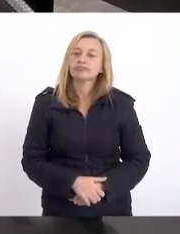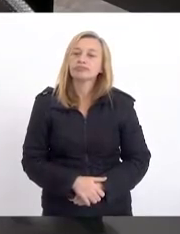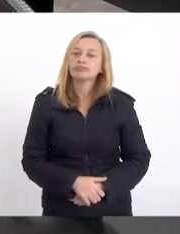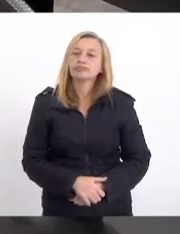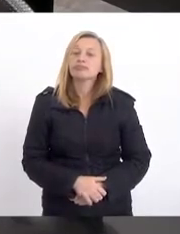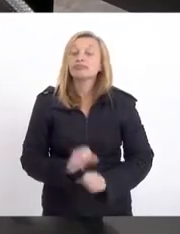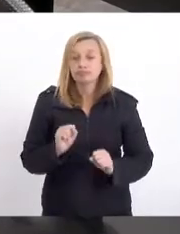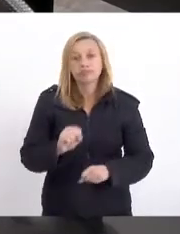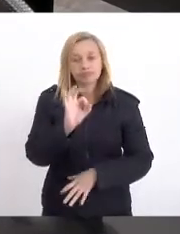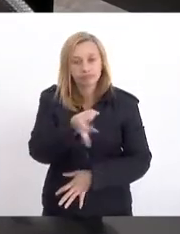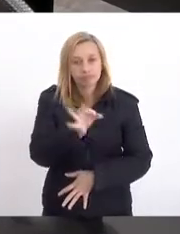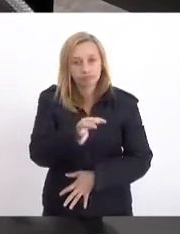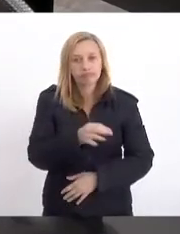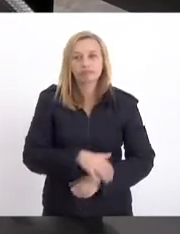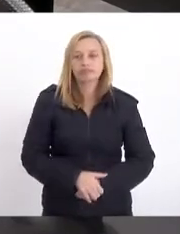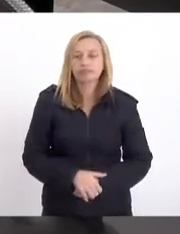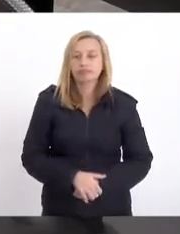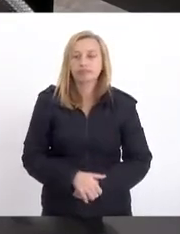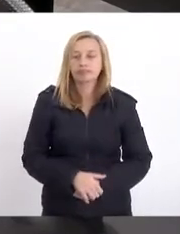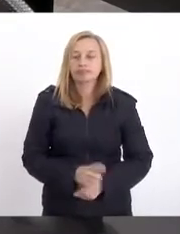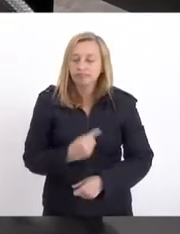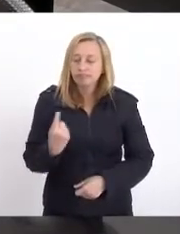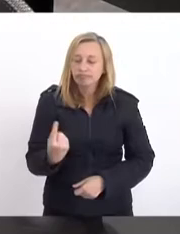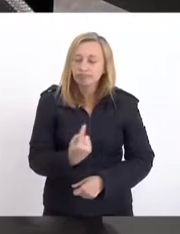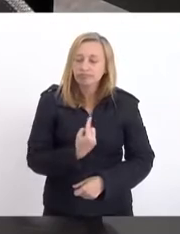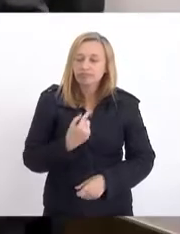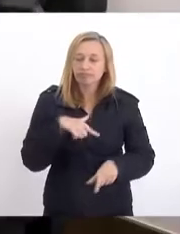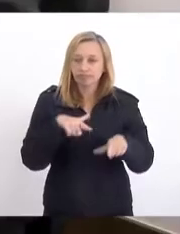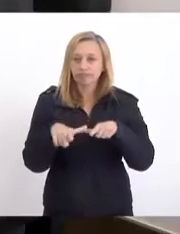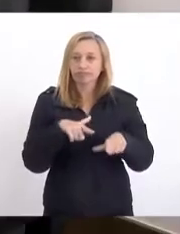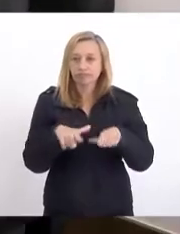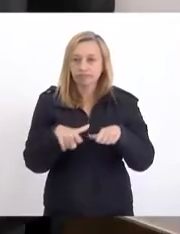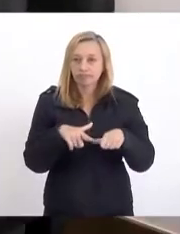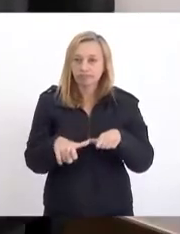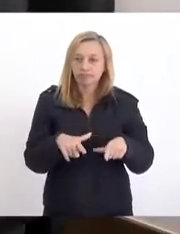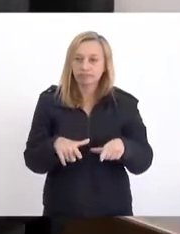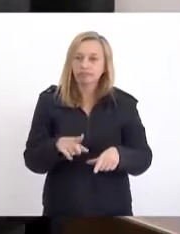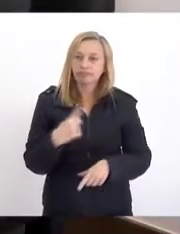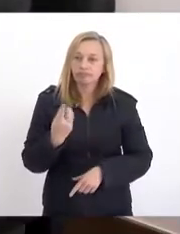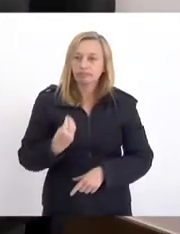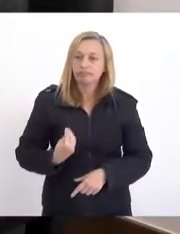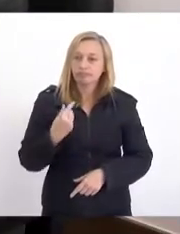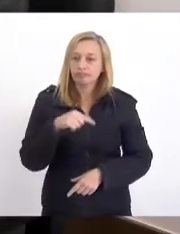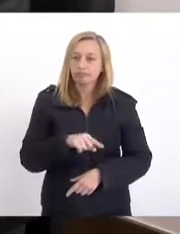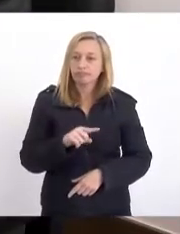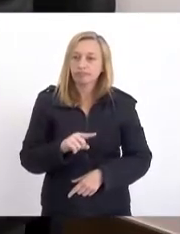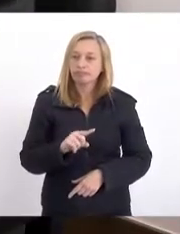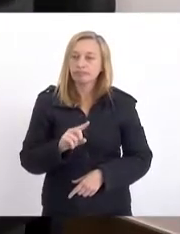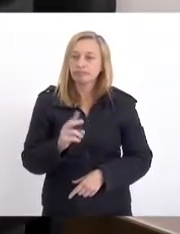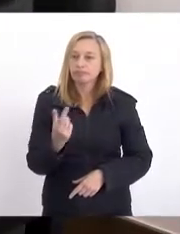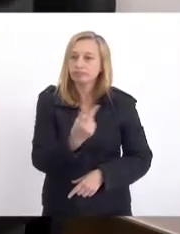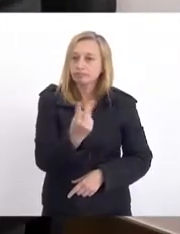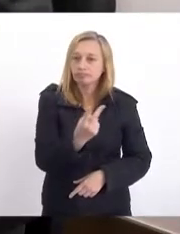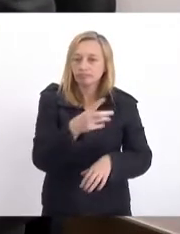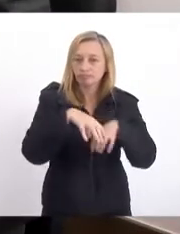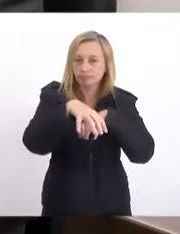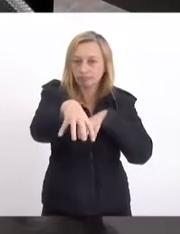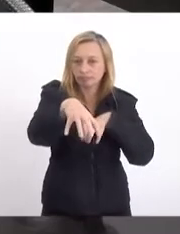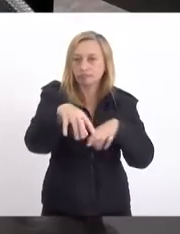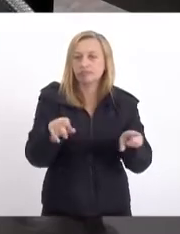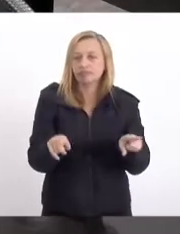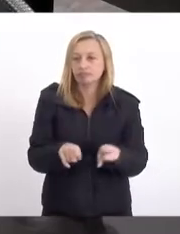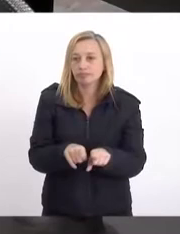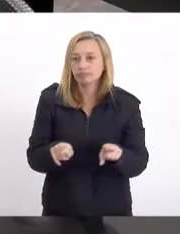pode ficar certo, pelo menos de nossa parte, que estamos aqui. e dos dois que estão assistindo